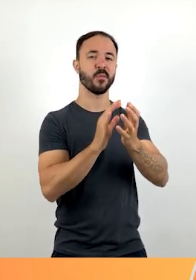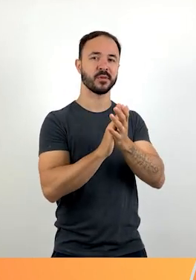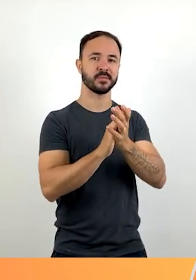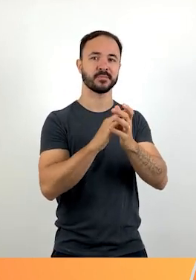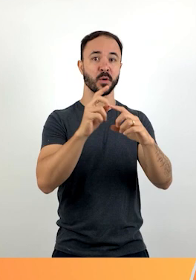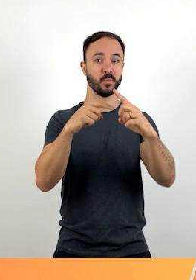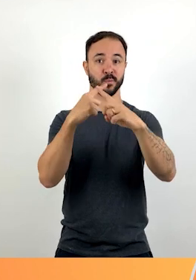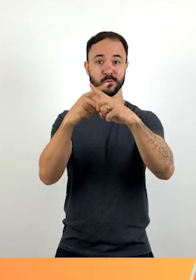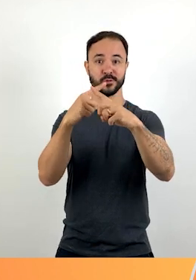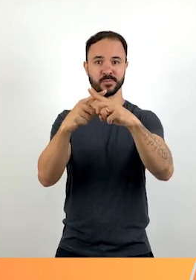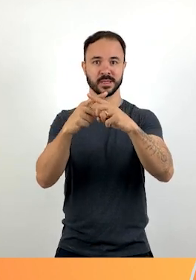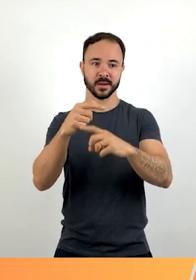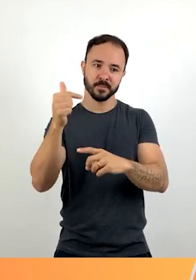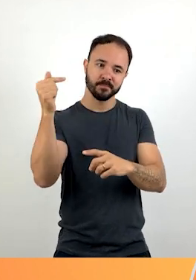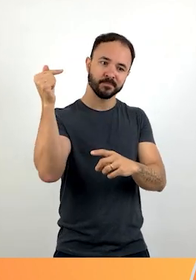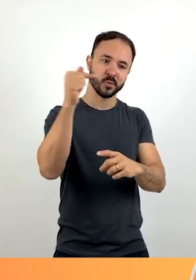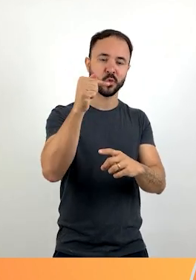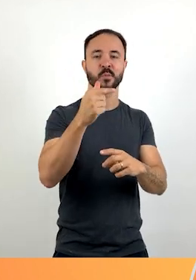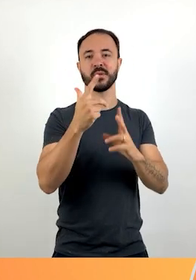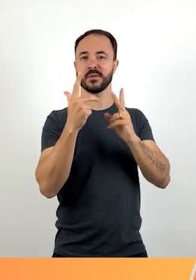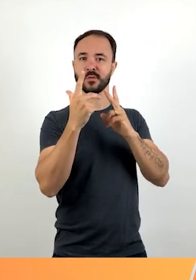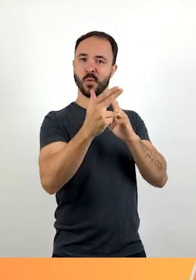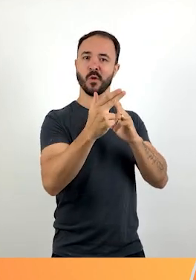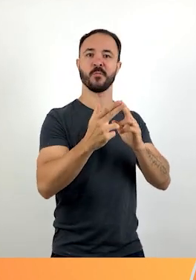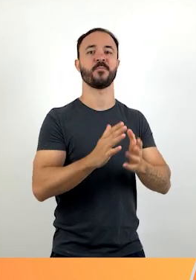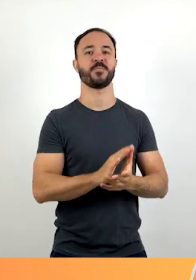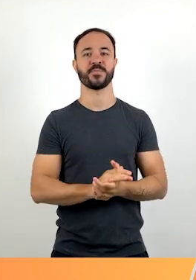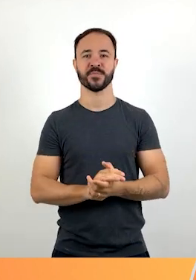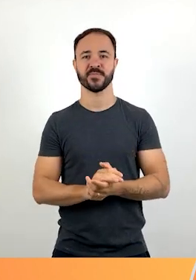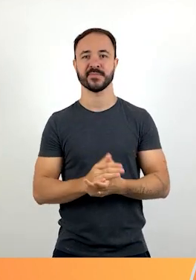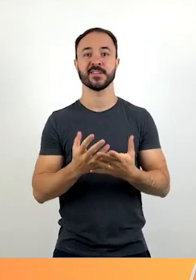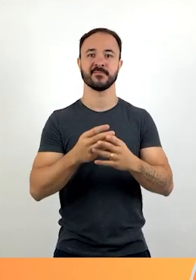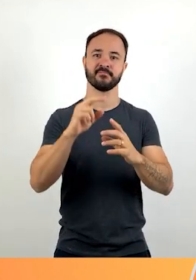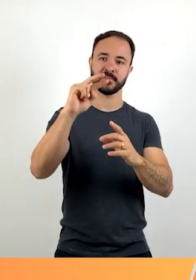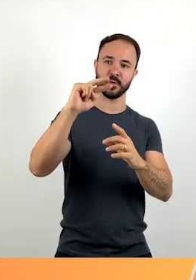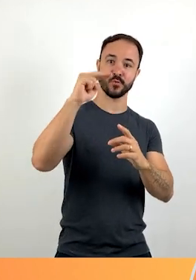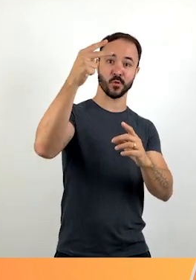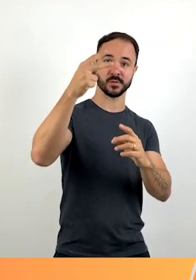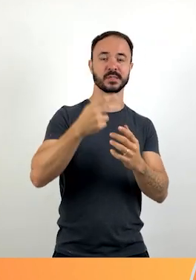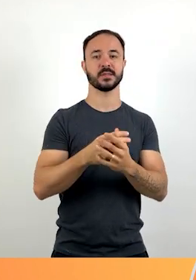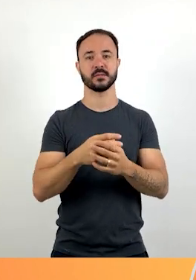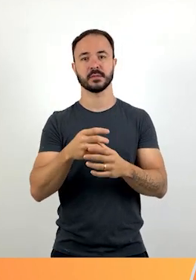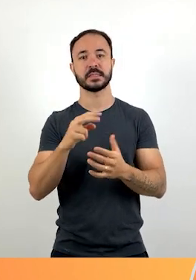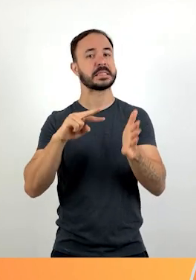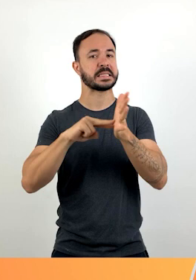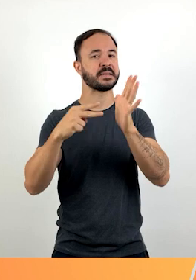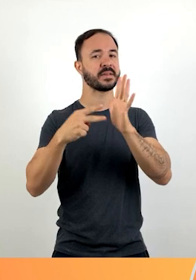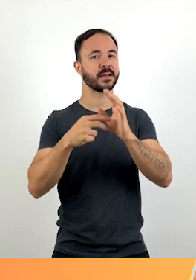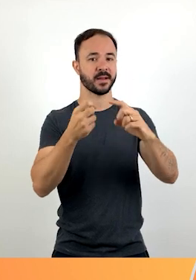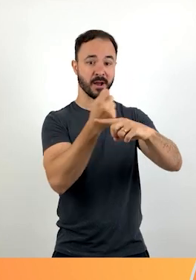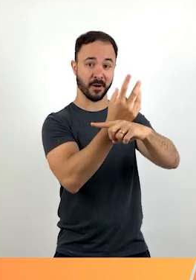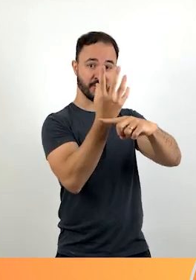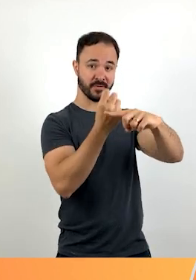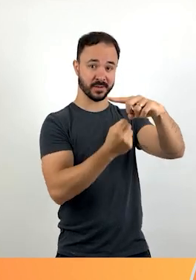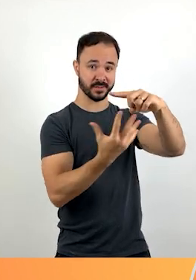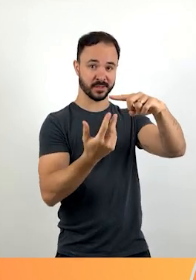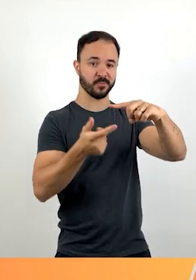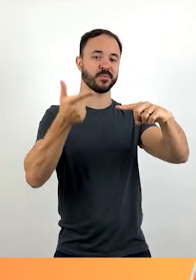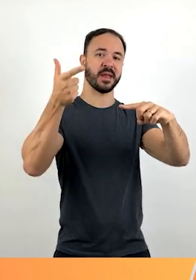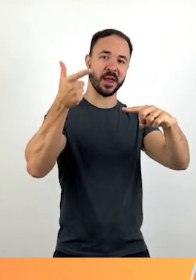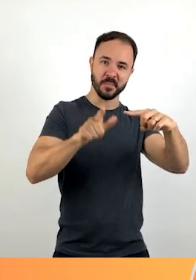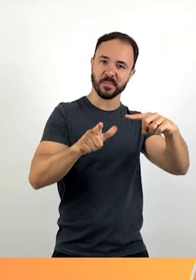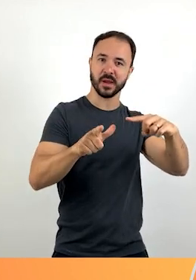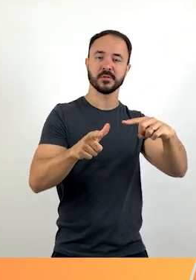por ela mesma. Como o expoente é 2, então você repete aí duas vezes. 4 vezes 4,